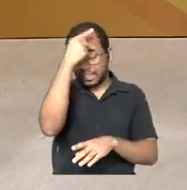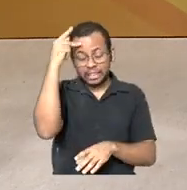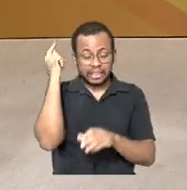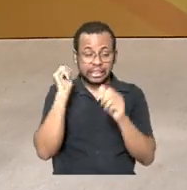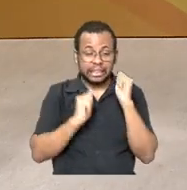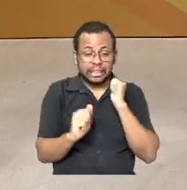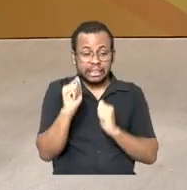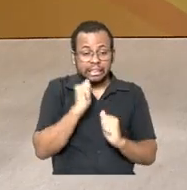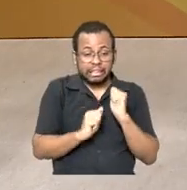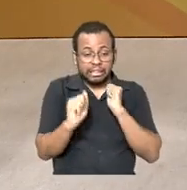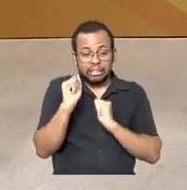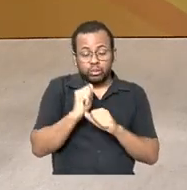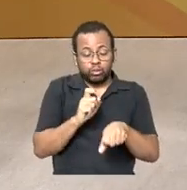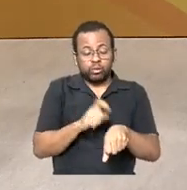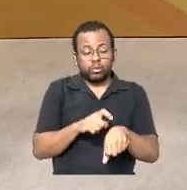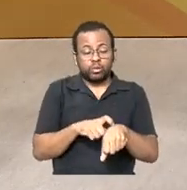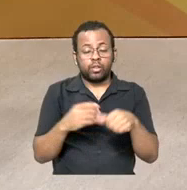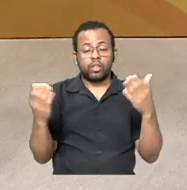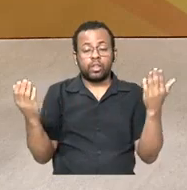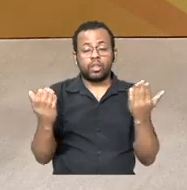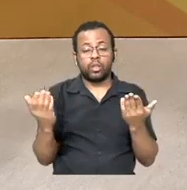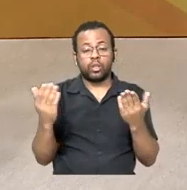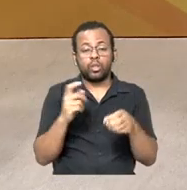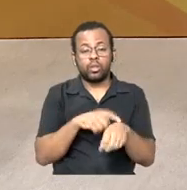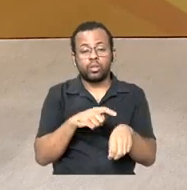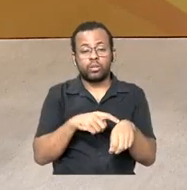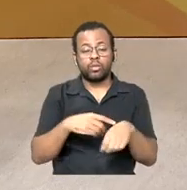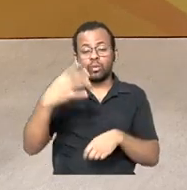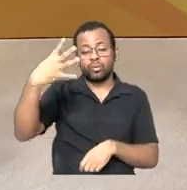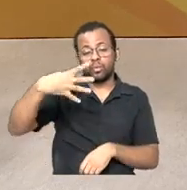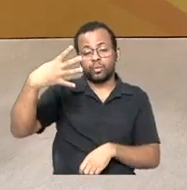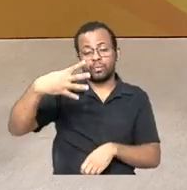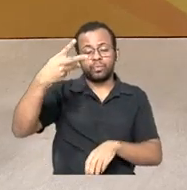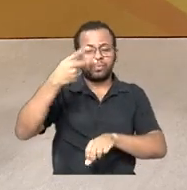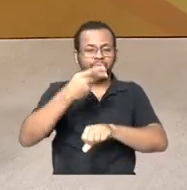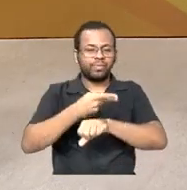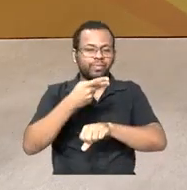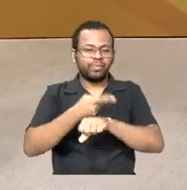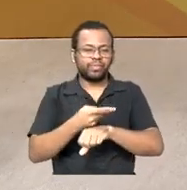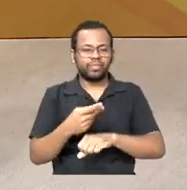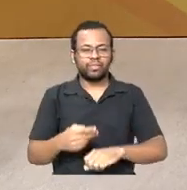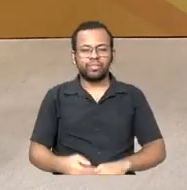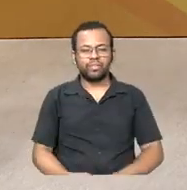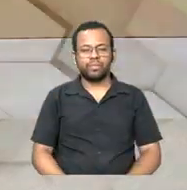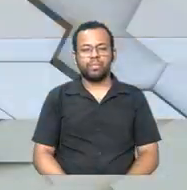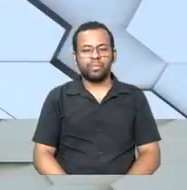esse momento mas ele chegou é hora do nosso quarto prêmio